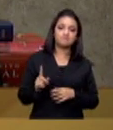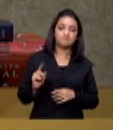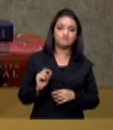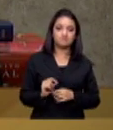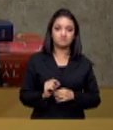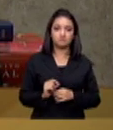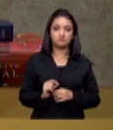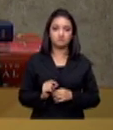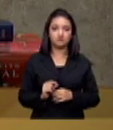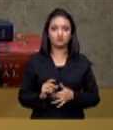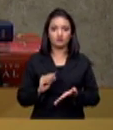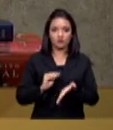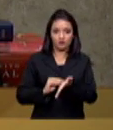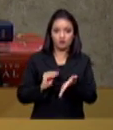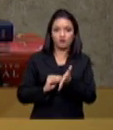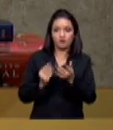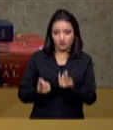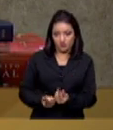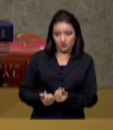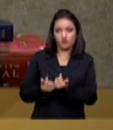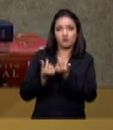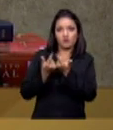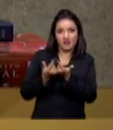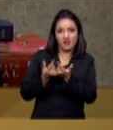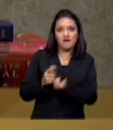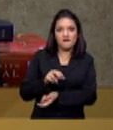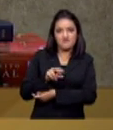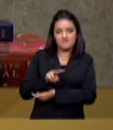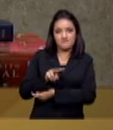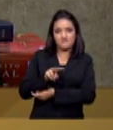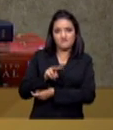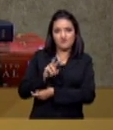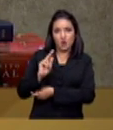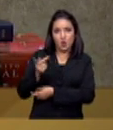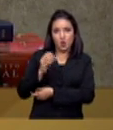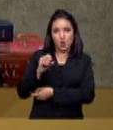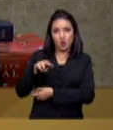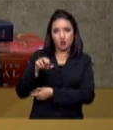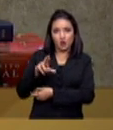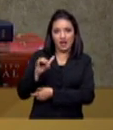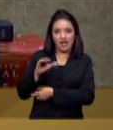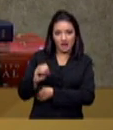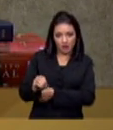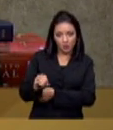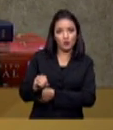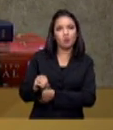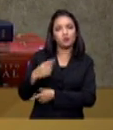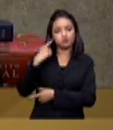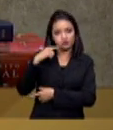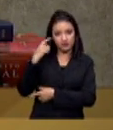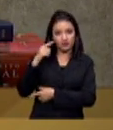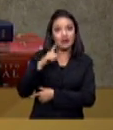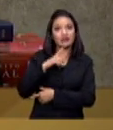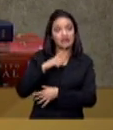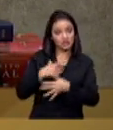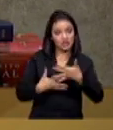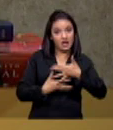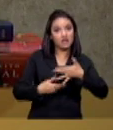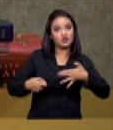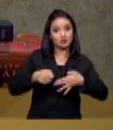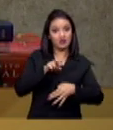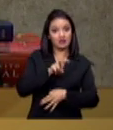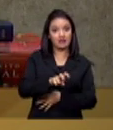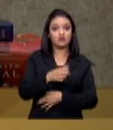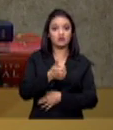de verba honorária, que está consagrada também na súmula 512 do Supremo Tribunal Federal,